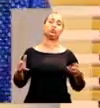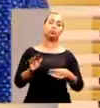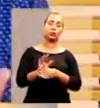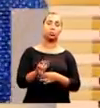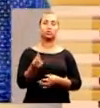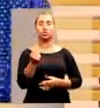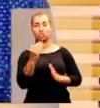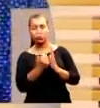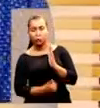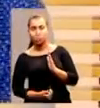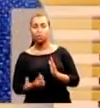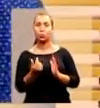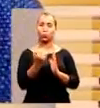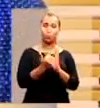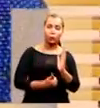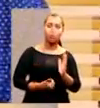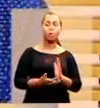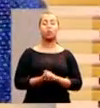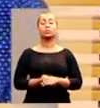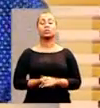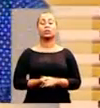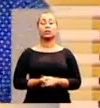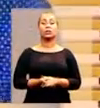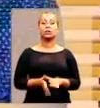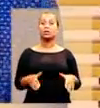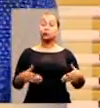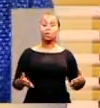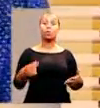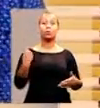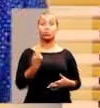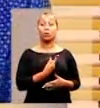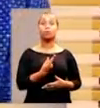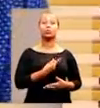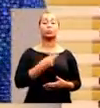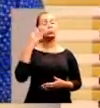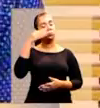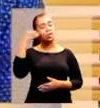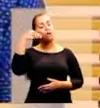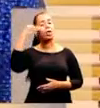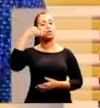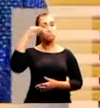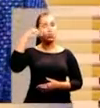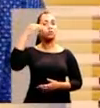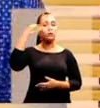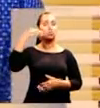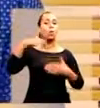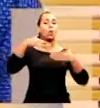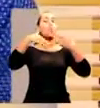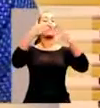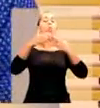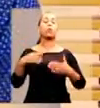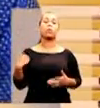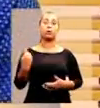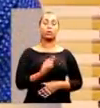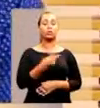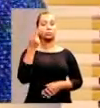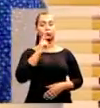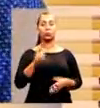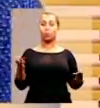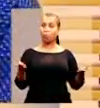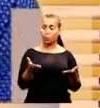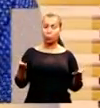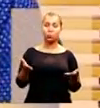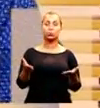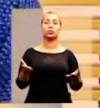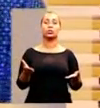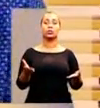mais baratas, custo mais barato, Sim. produção menores. E aí a gente foi adquirindo experiência para poder chegar hoje,